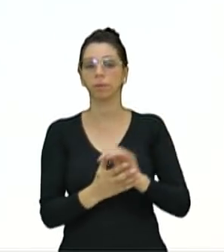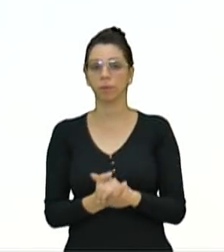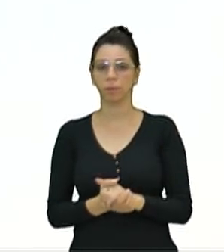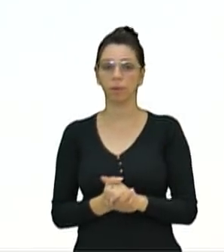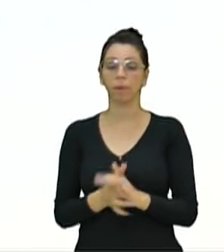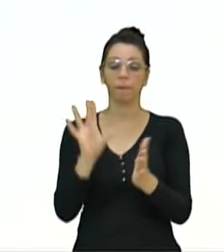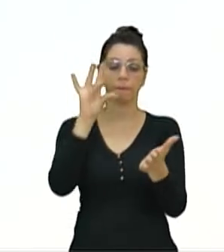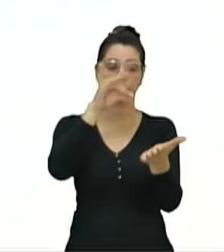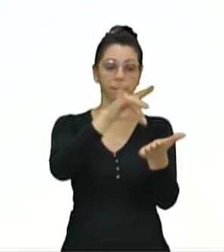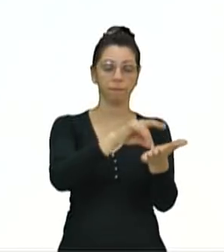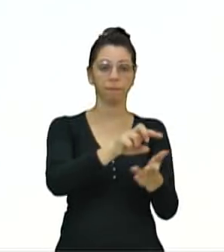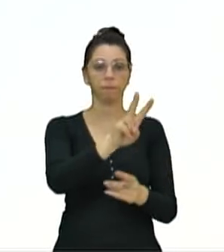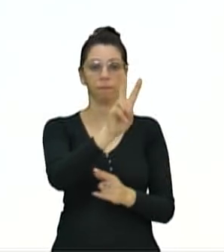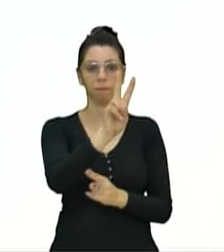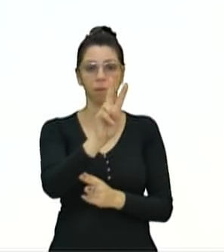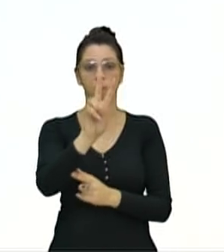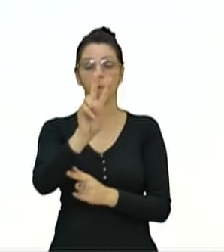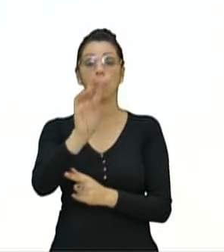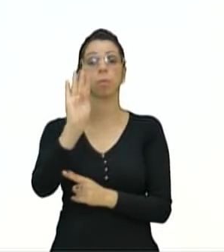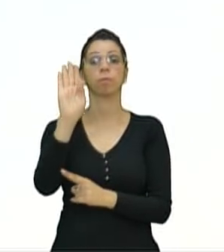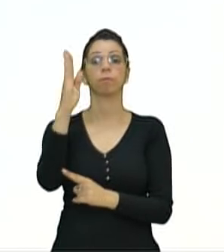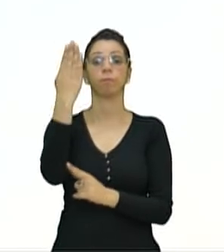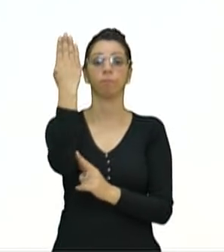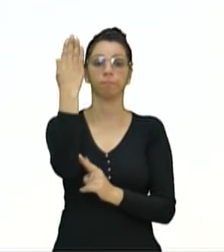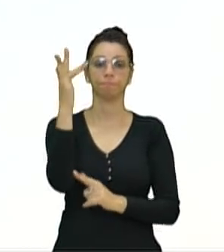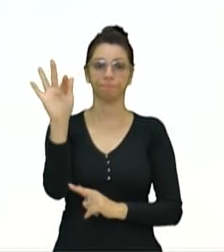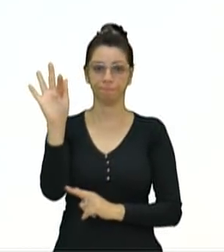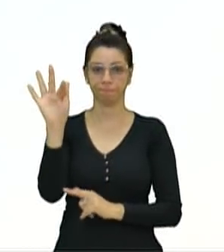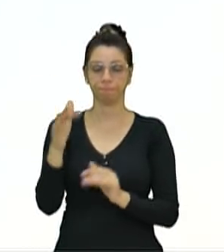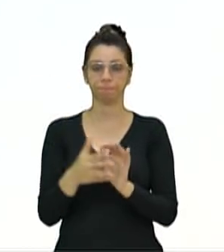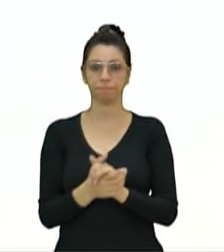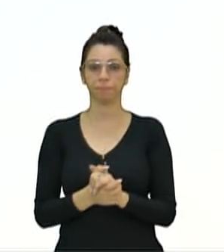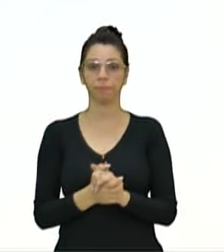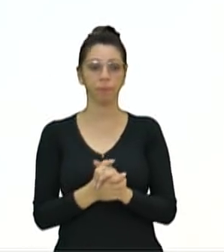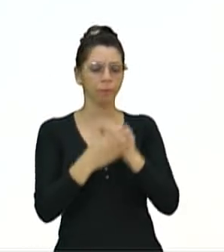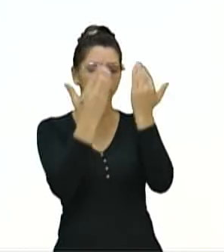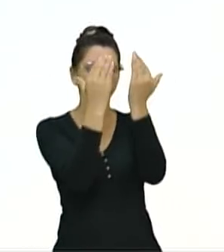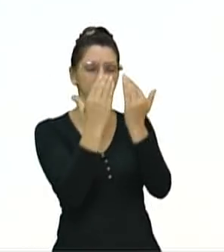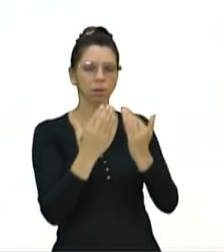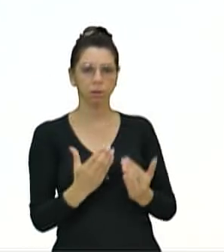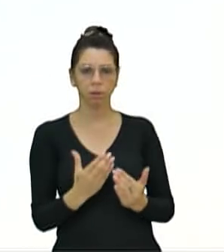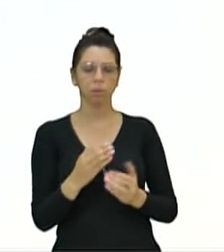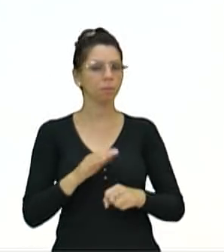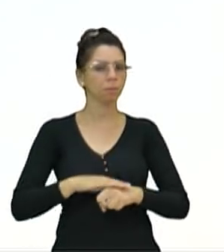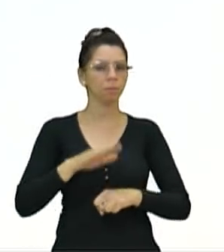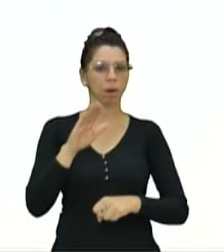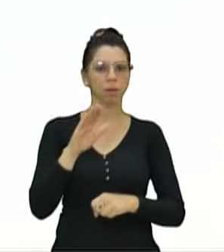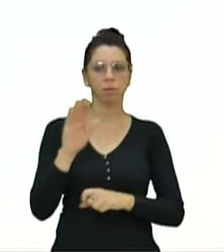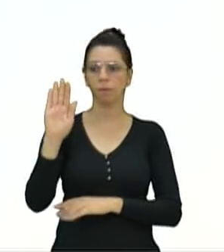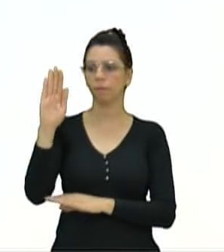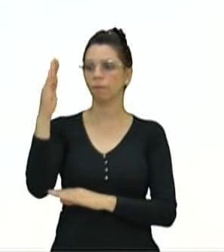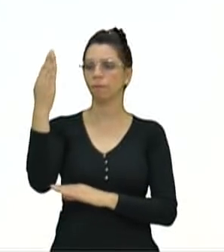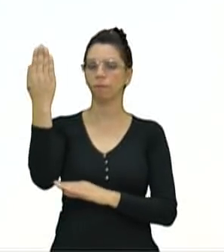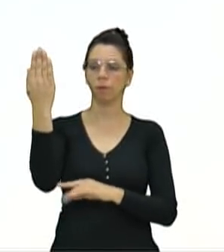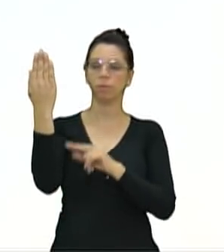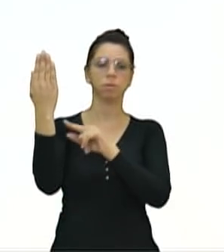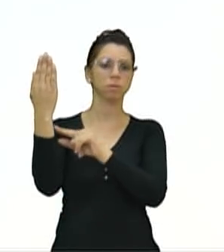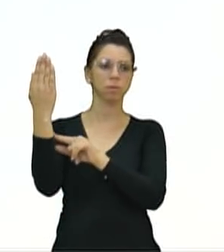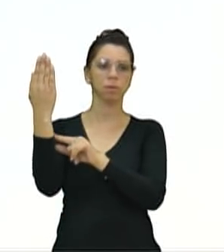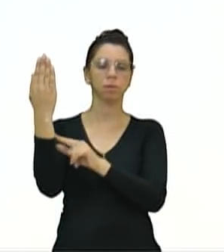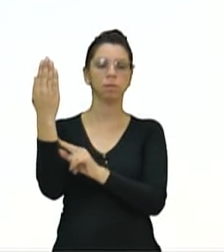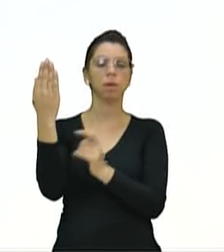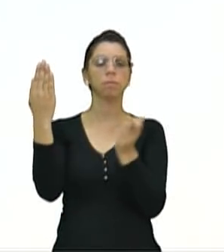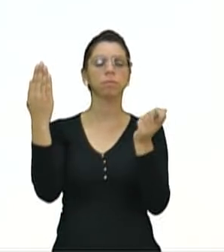como verdadeiras ou falsas. E quando você julgar uma delas ou mais como falsas, você vai